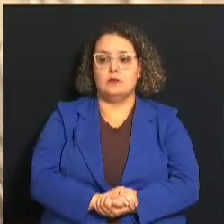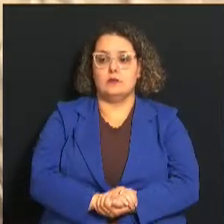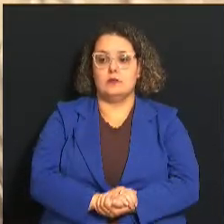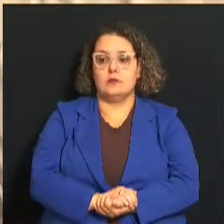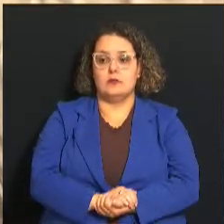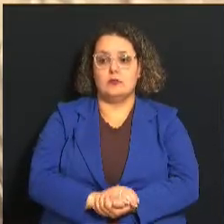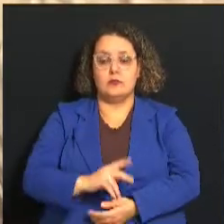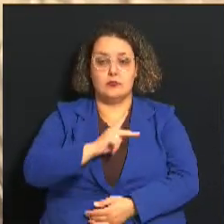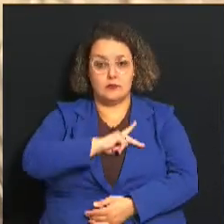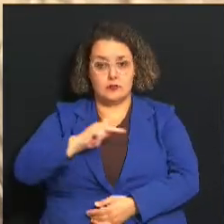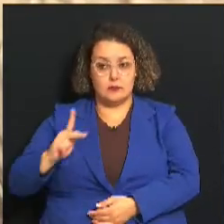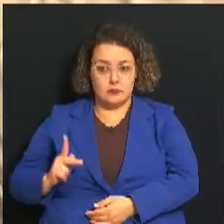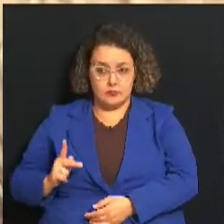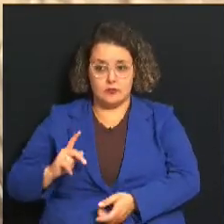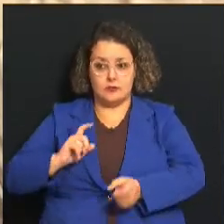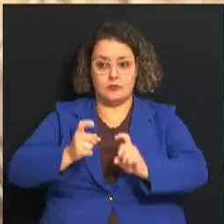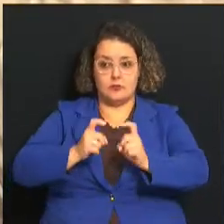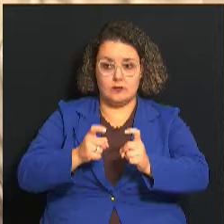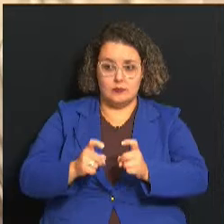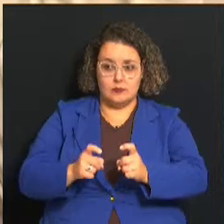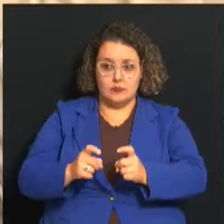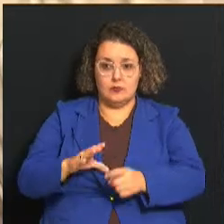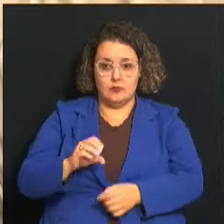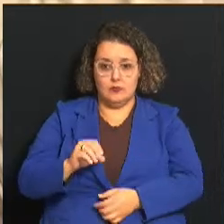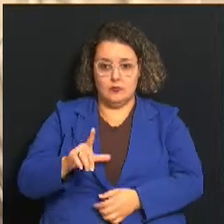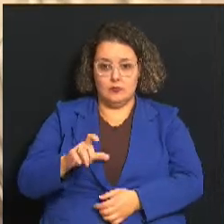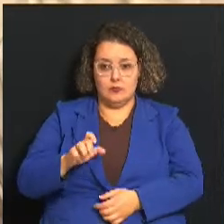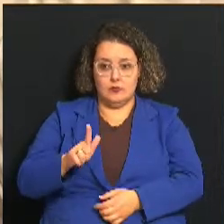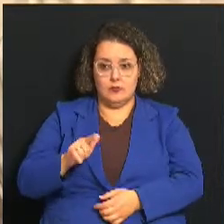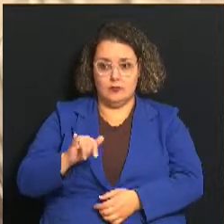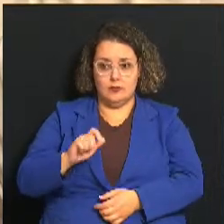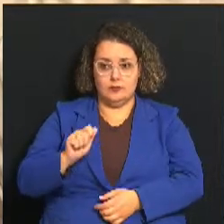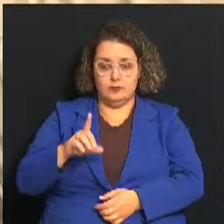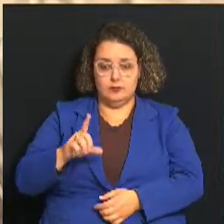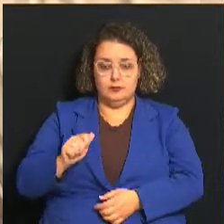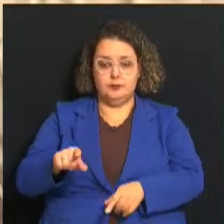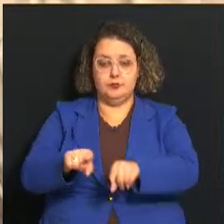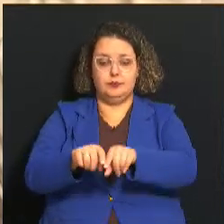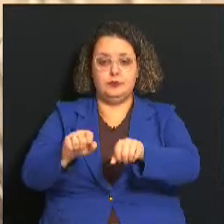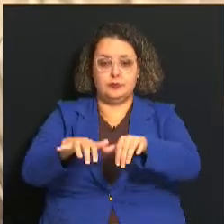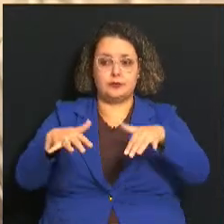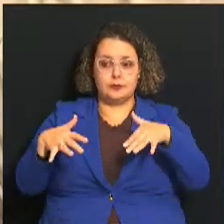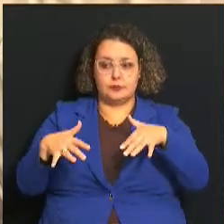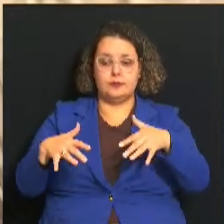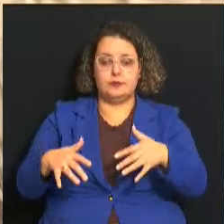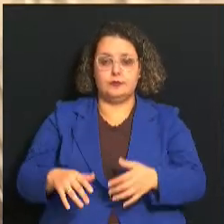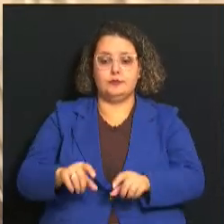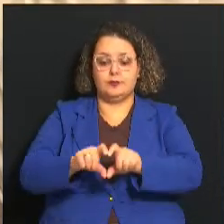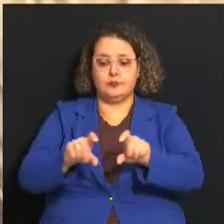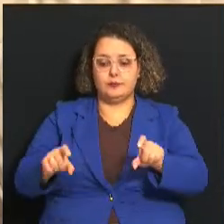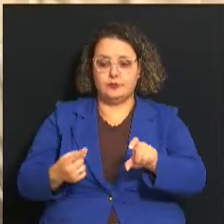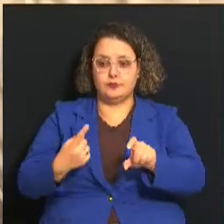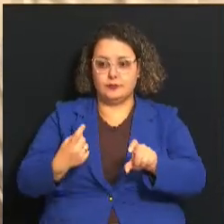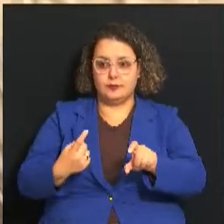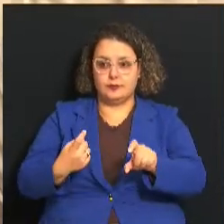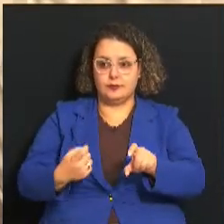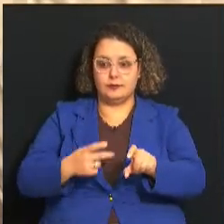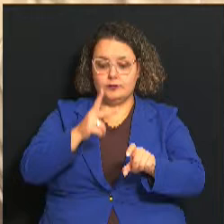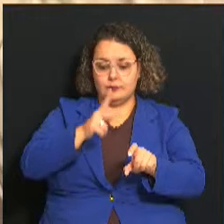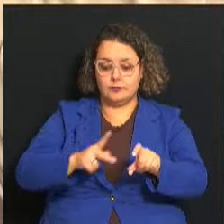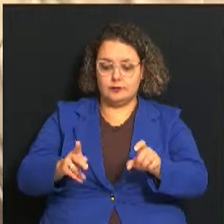as reuniões da direção colegiada e das plenárias. Parágrafo único. O